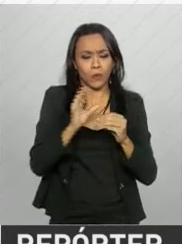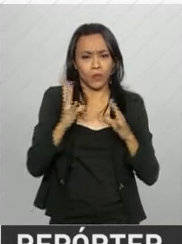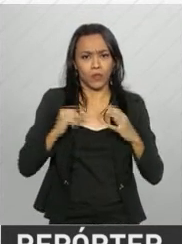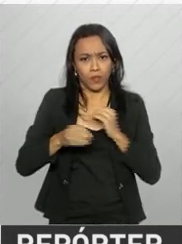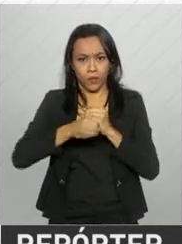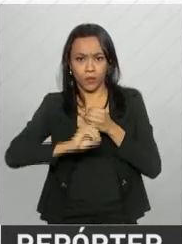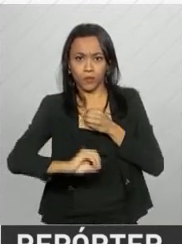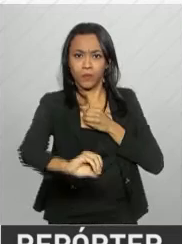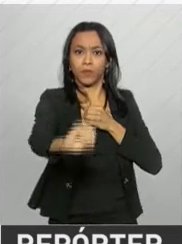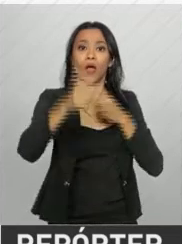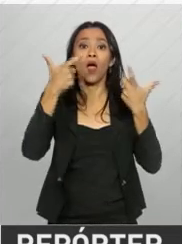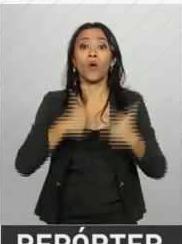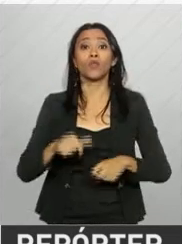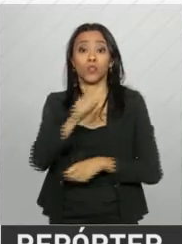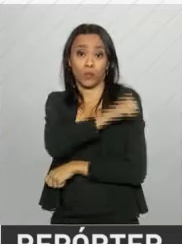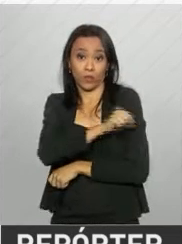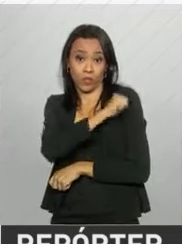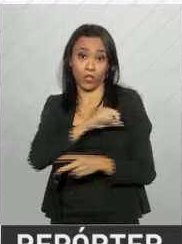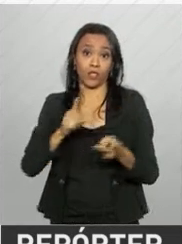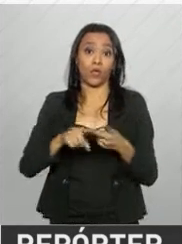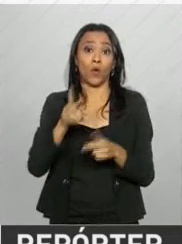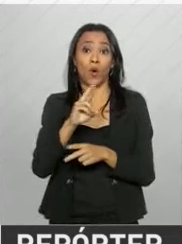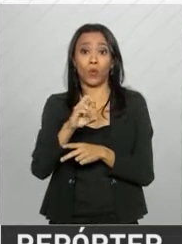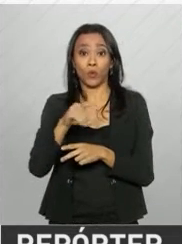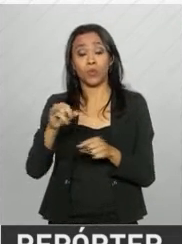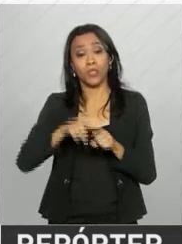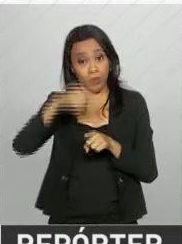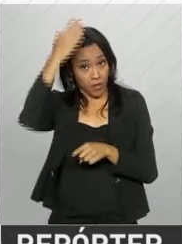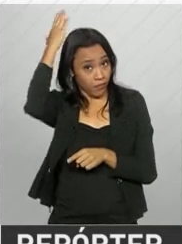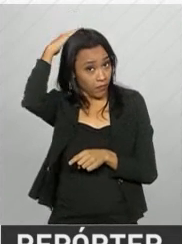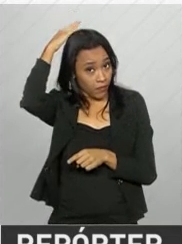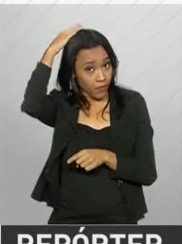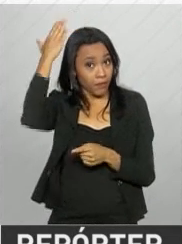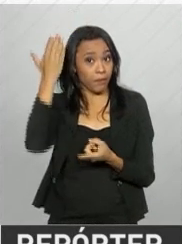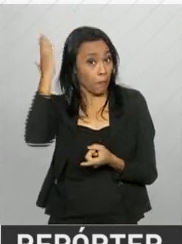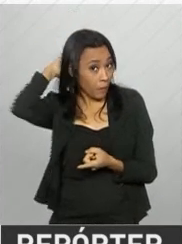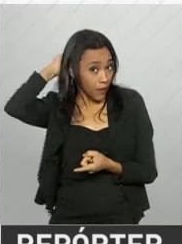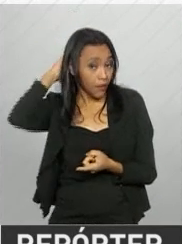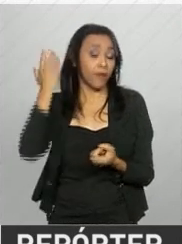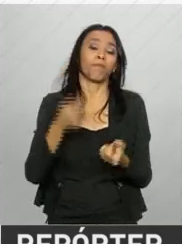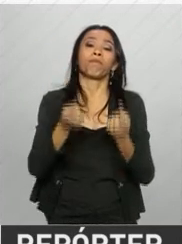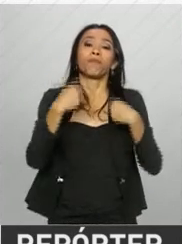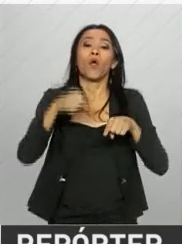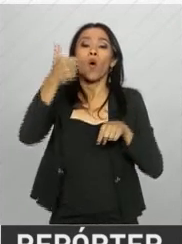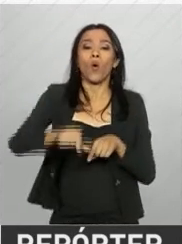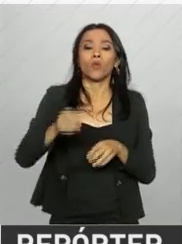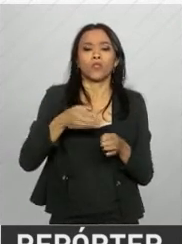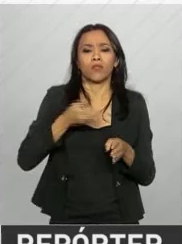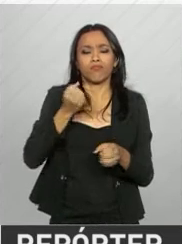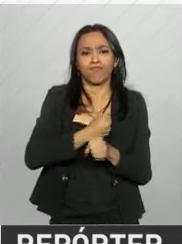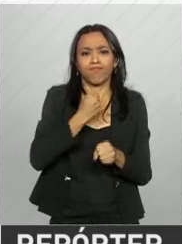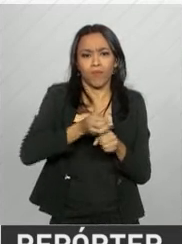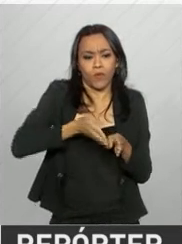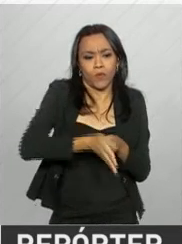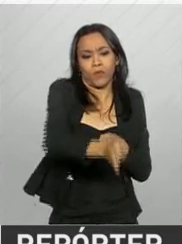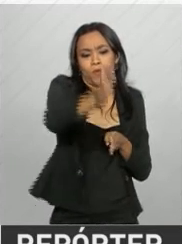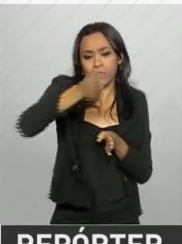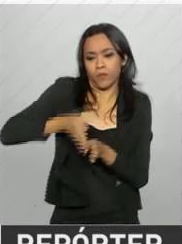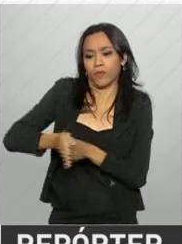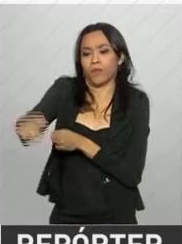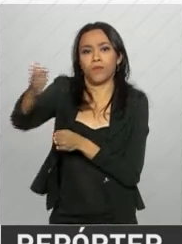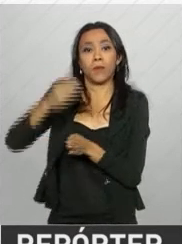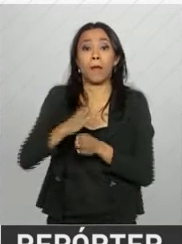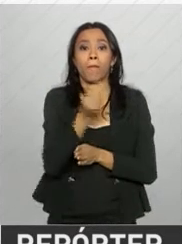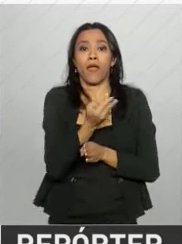Rio de Janeiro, de Rondônia e do Pará. Entre as rodovias, está no plano de concessões o trecho